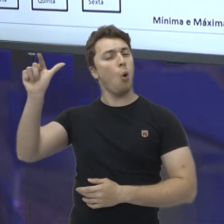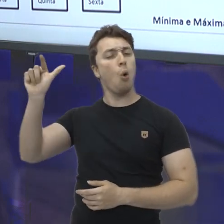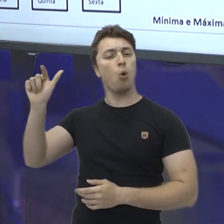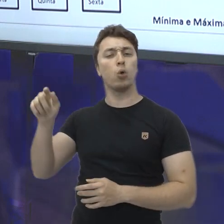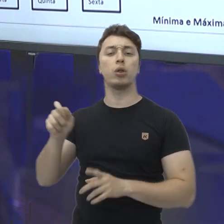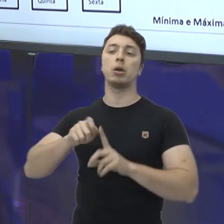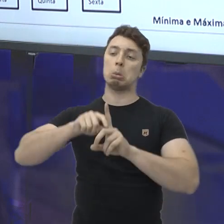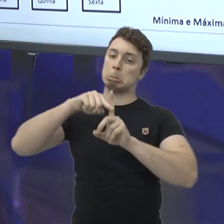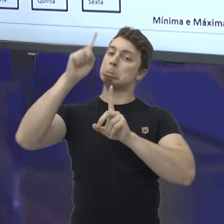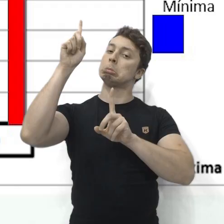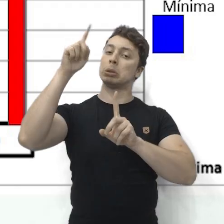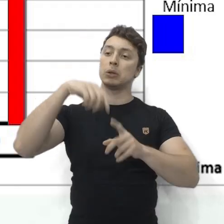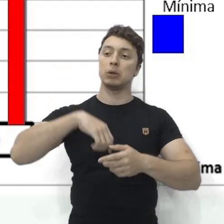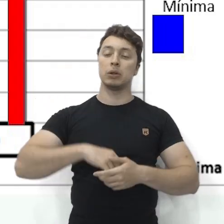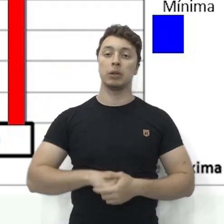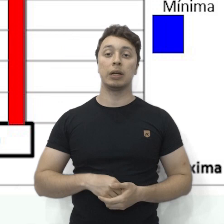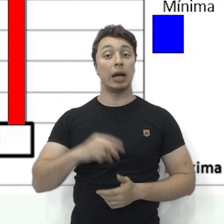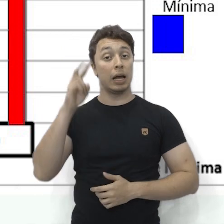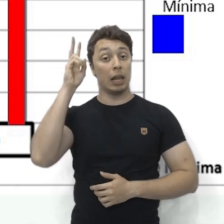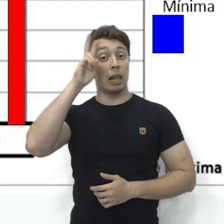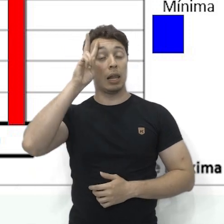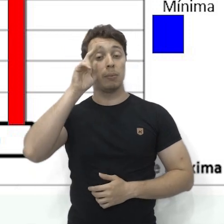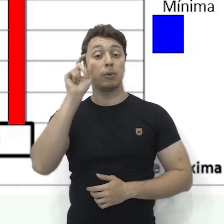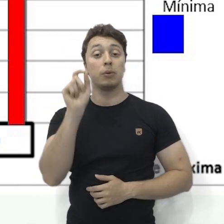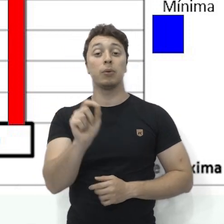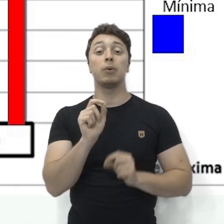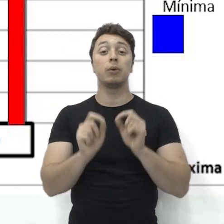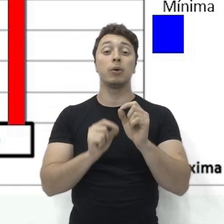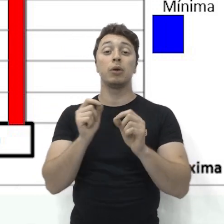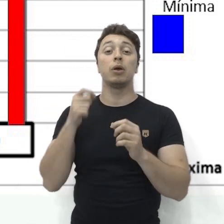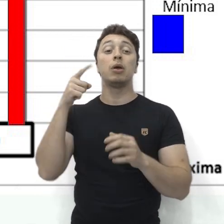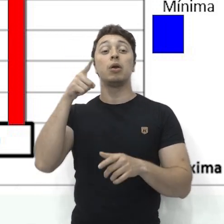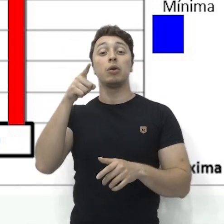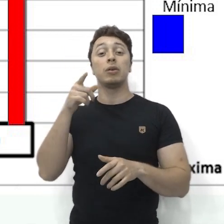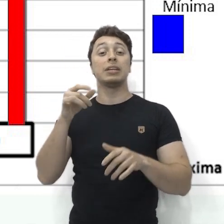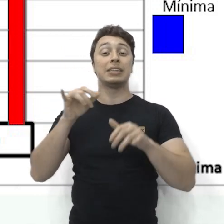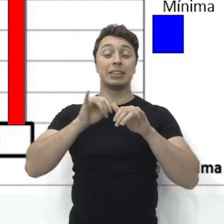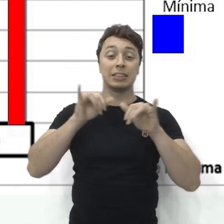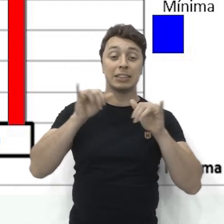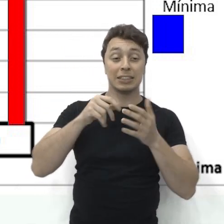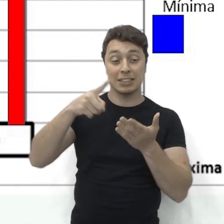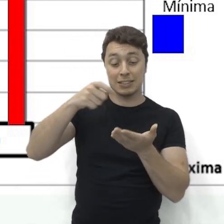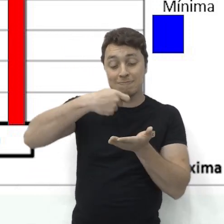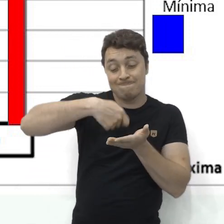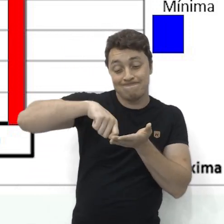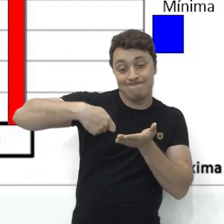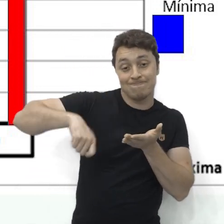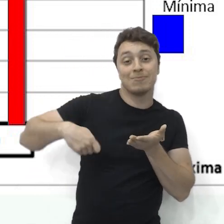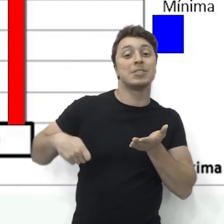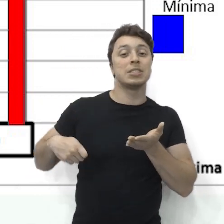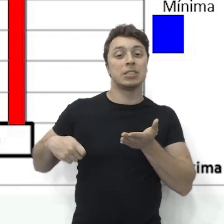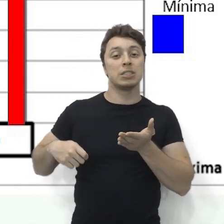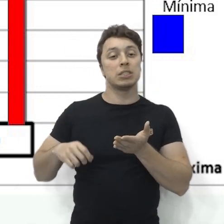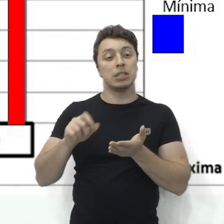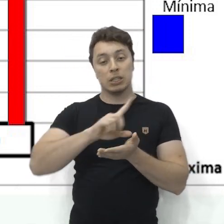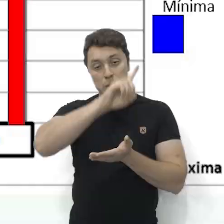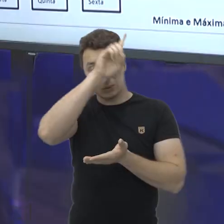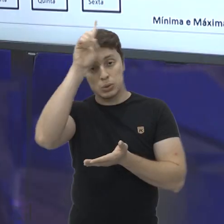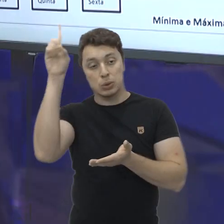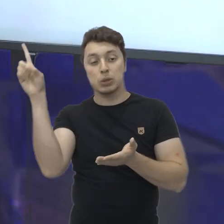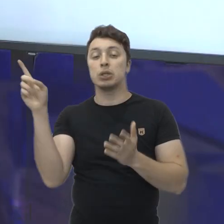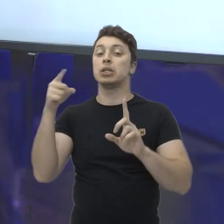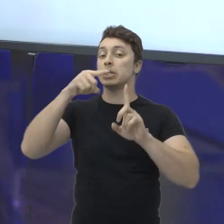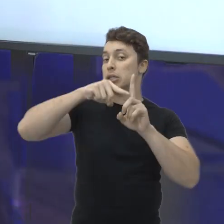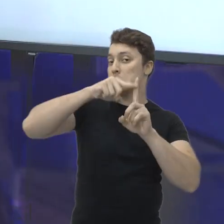a máxima, lembrando que é de acordo com o que você anotou dos dias das